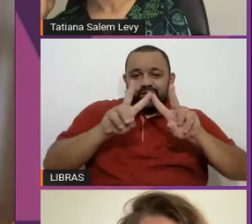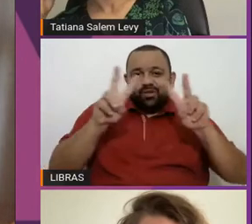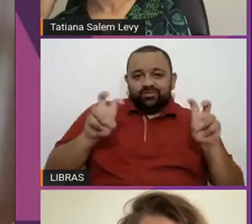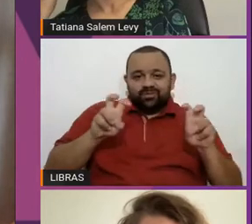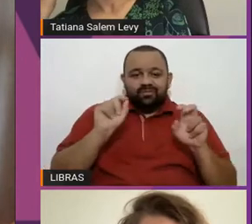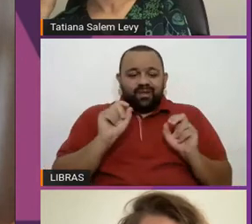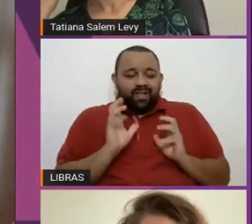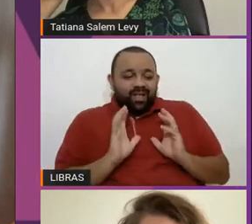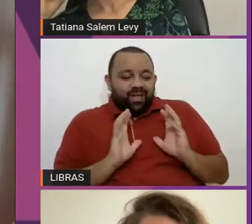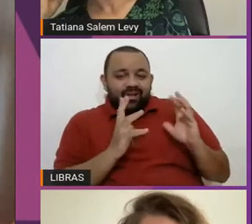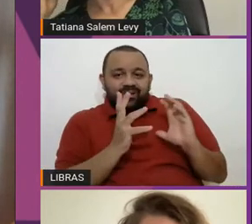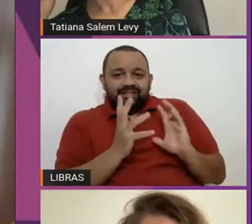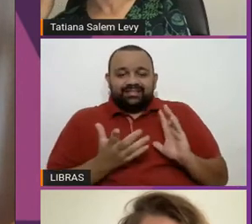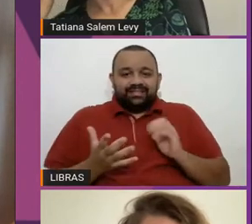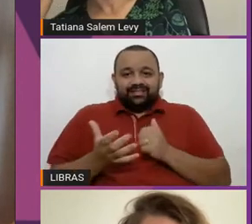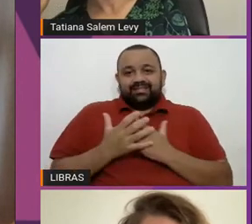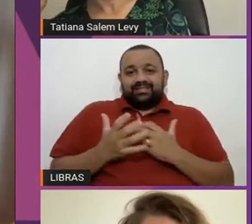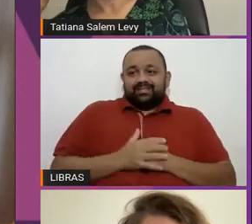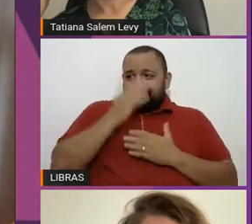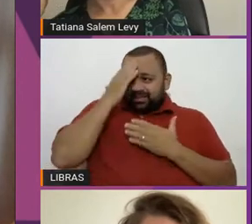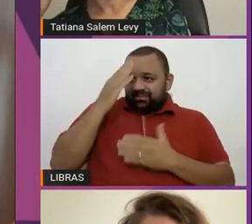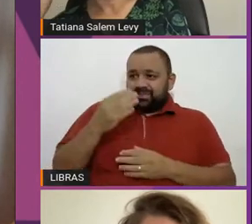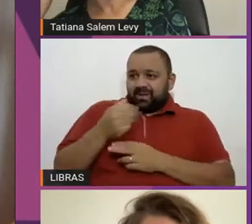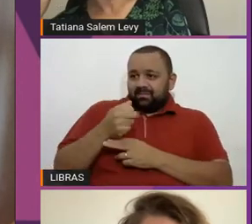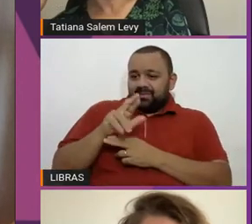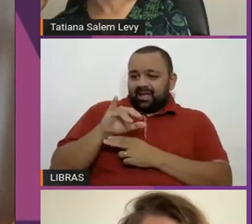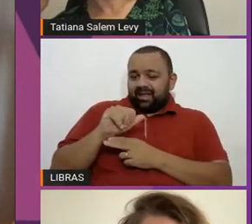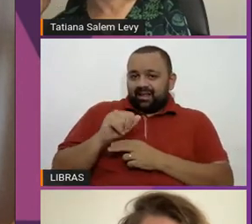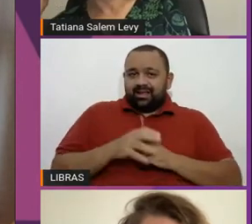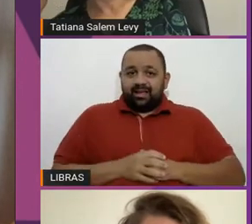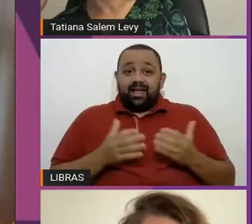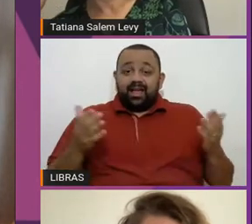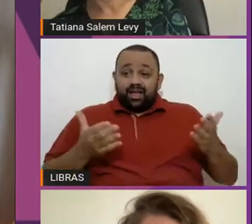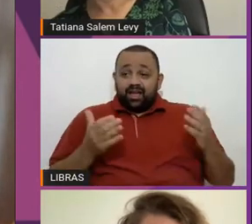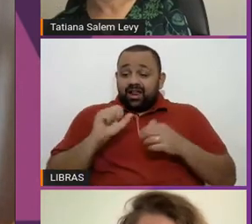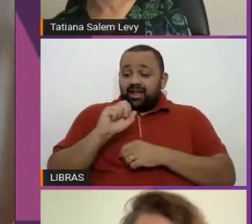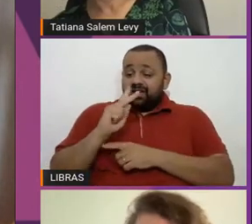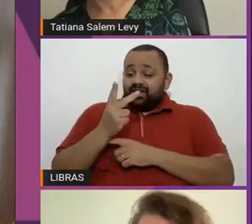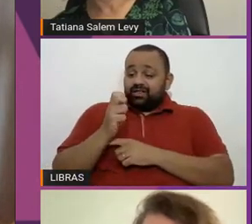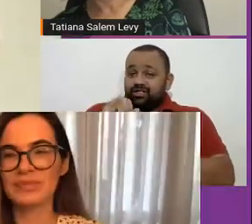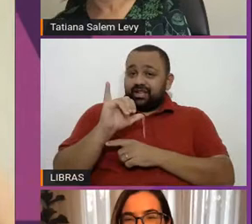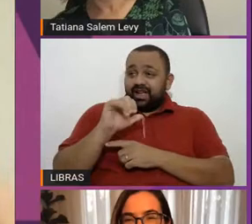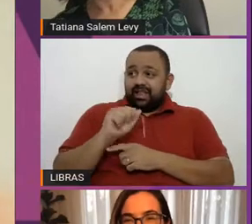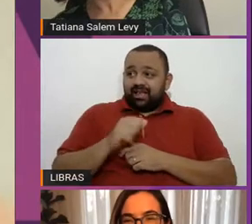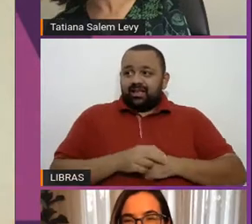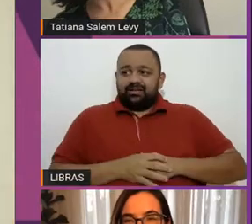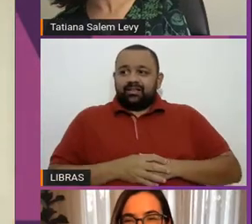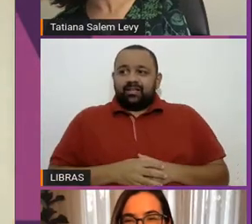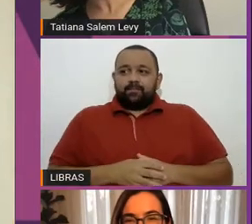batida Oi Obrigada Maria José agora achei lá então